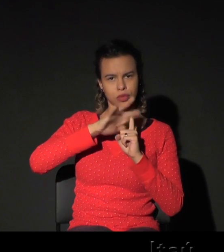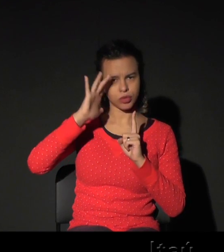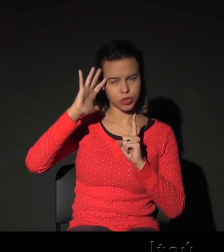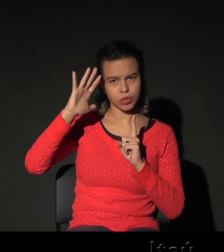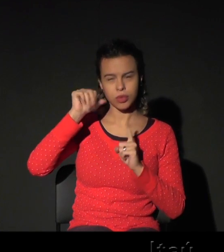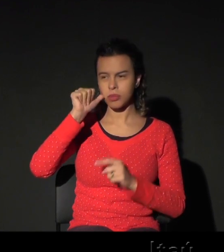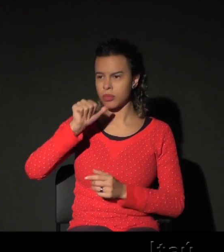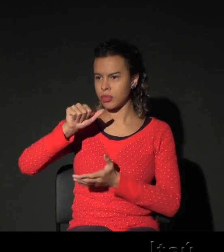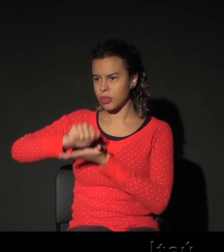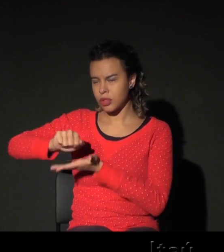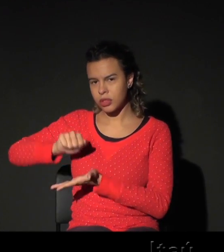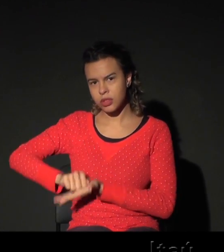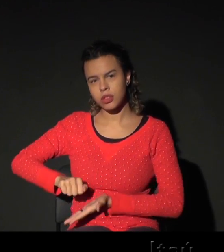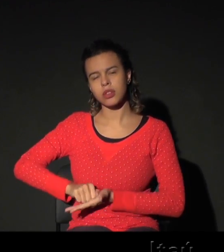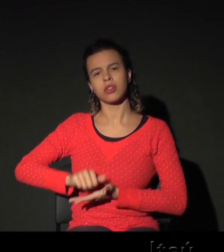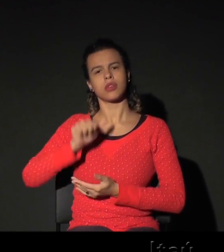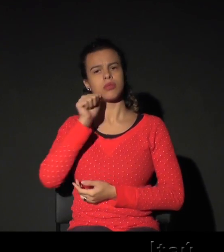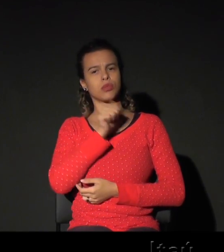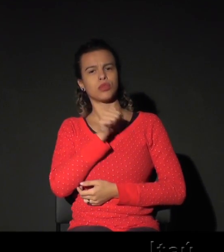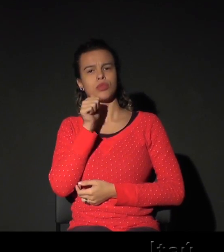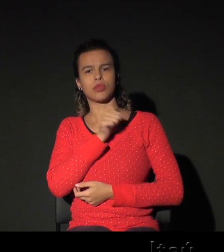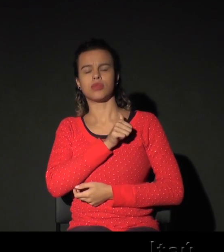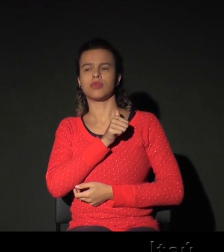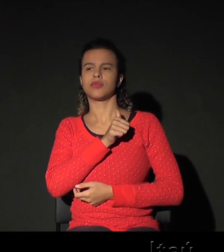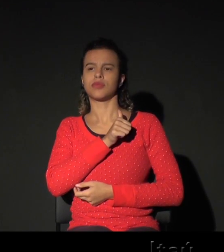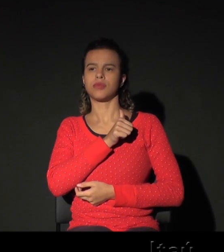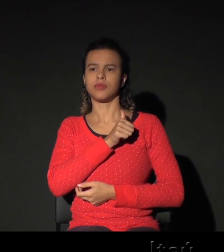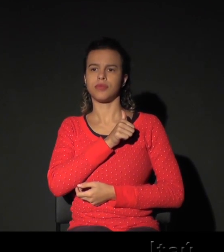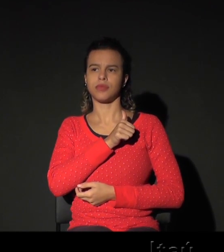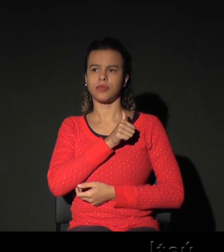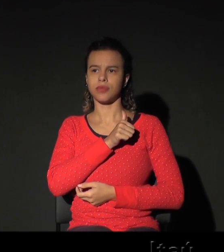mulheres escritoras mulheres